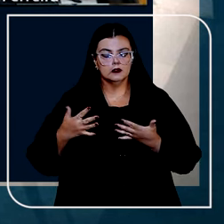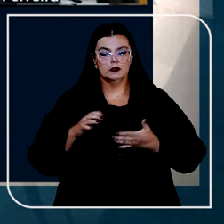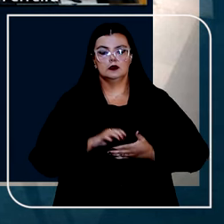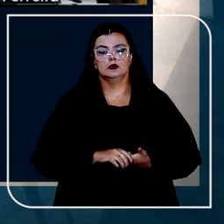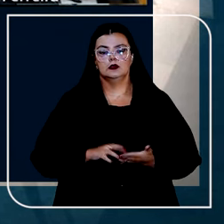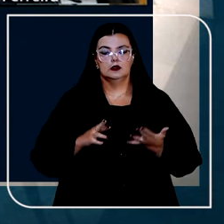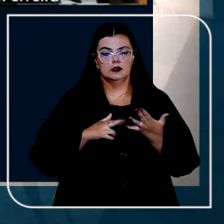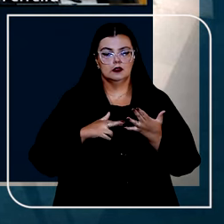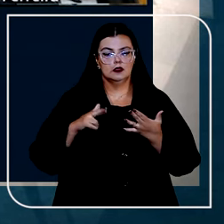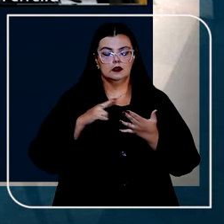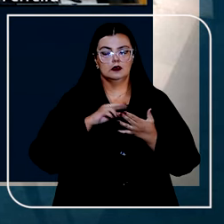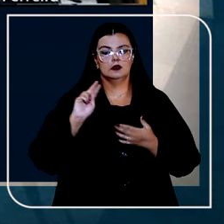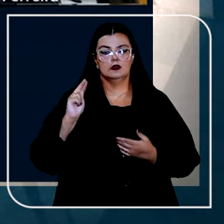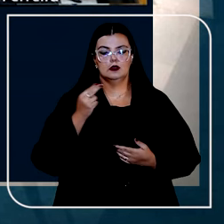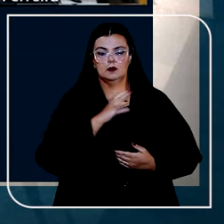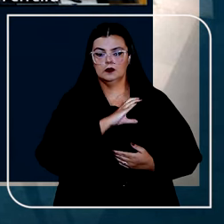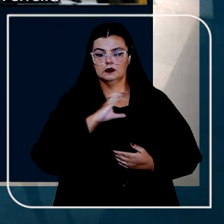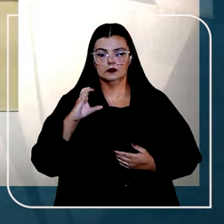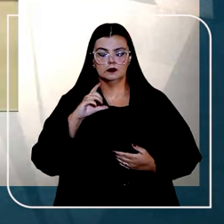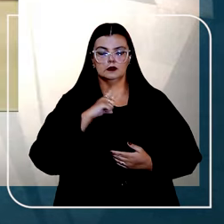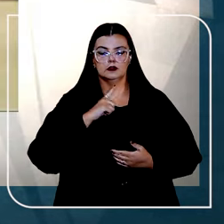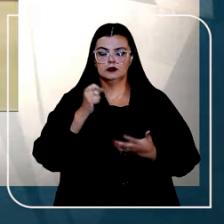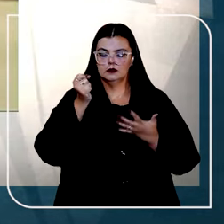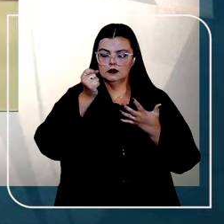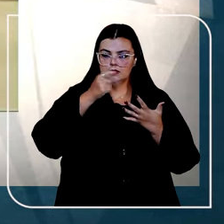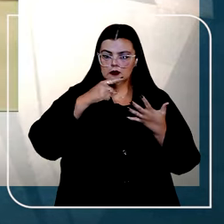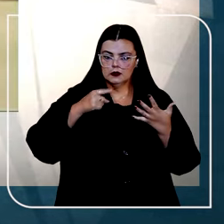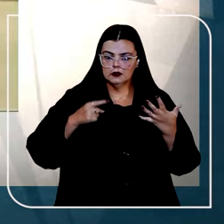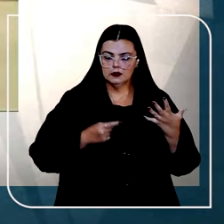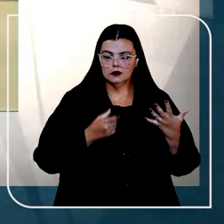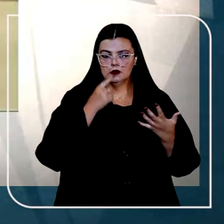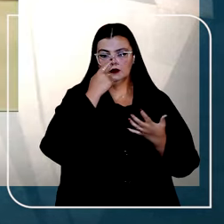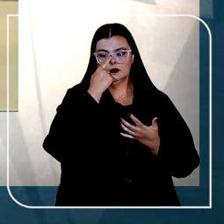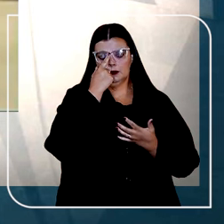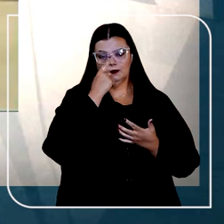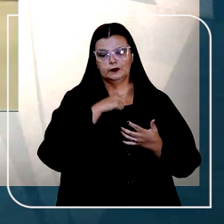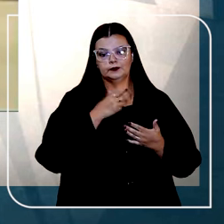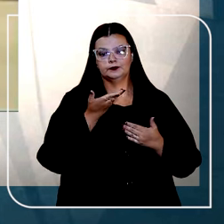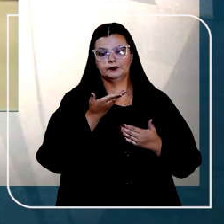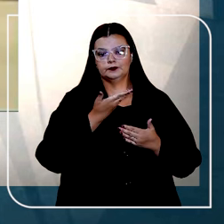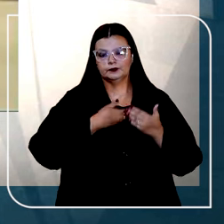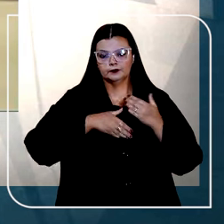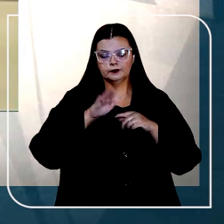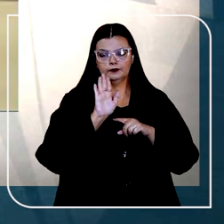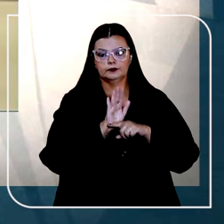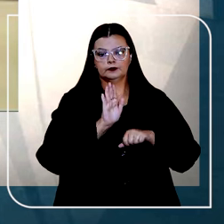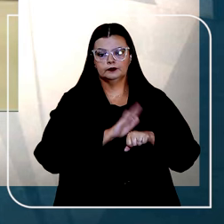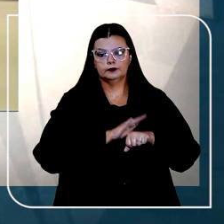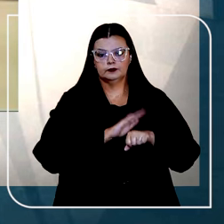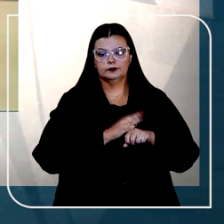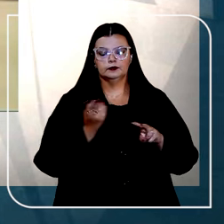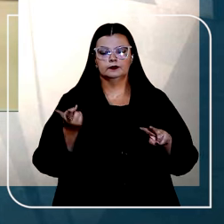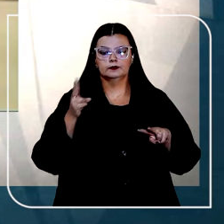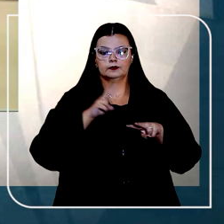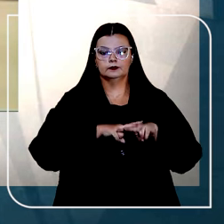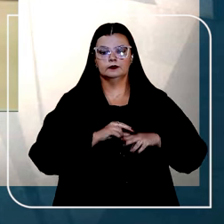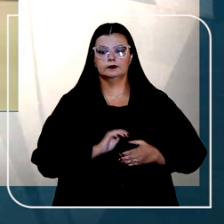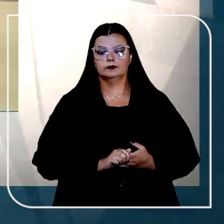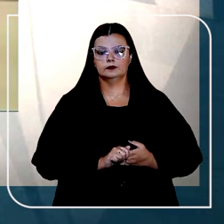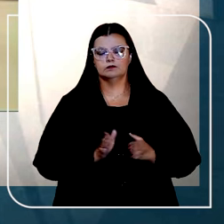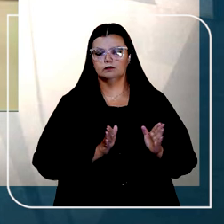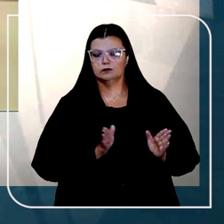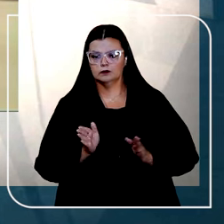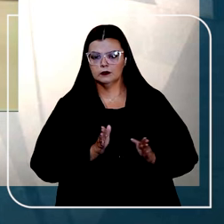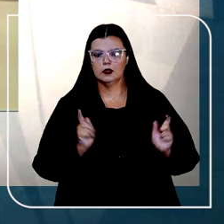recurso em abes Corpus Ministro Raul Araújo L apontou alguns elementos que podem auxiliar o juízo na determinação do tempo de prisão